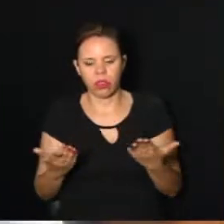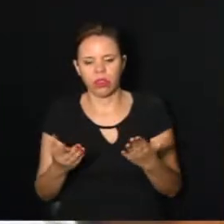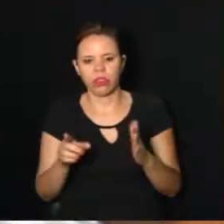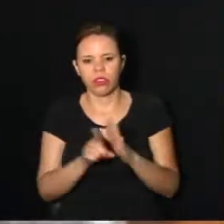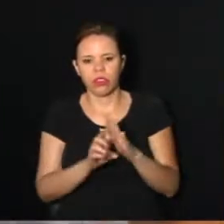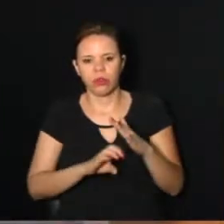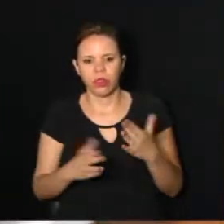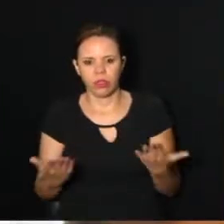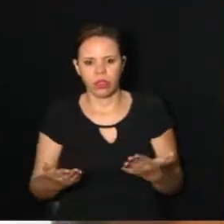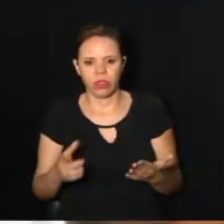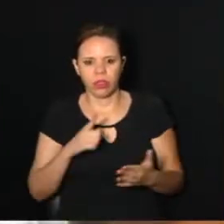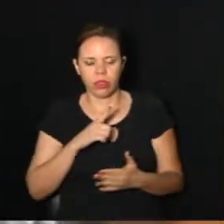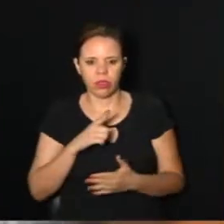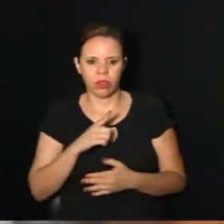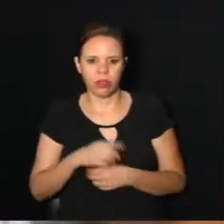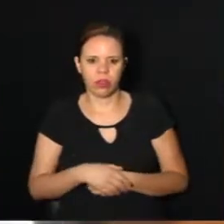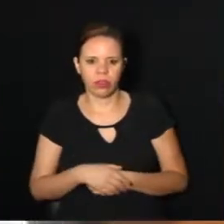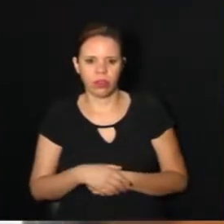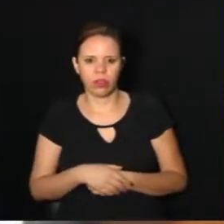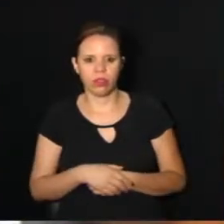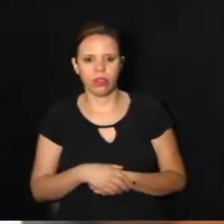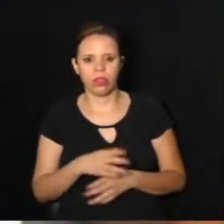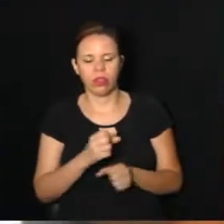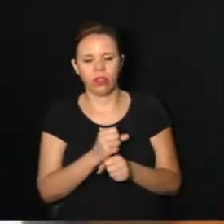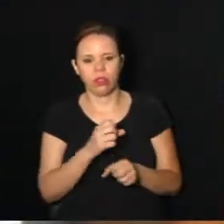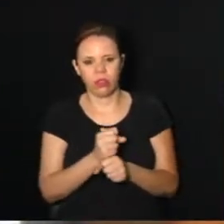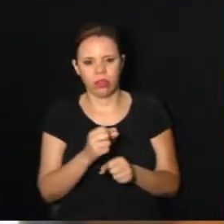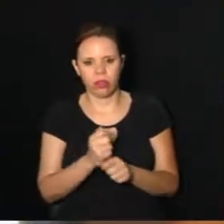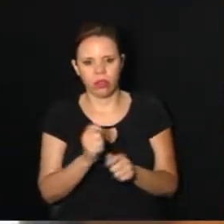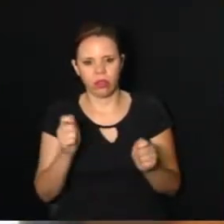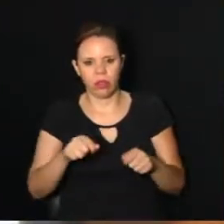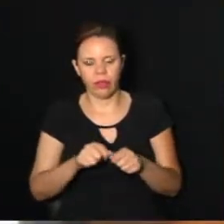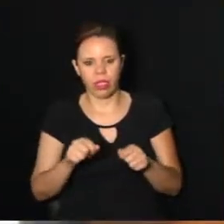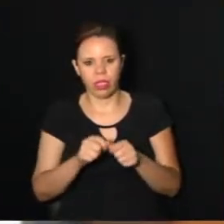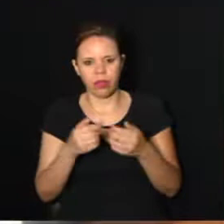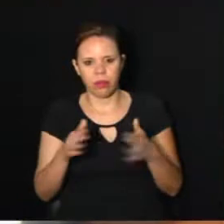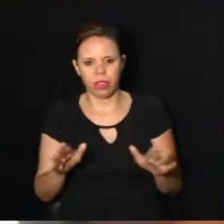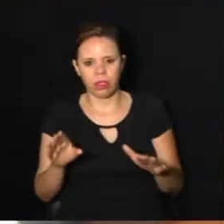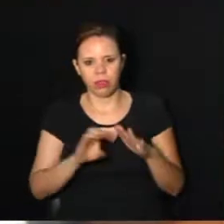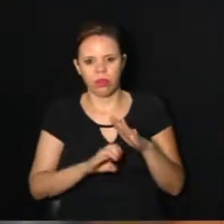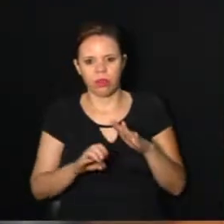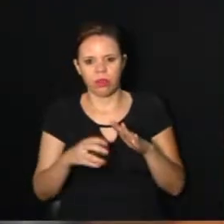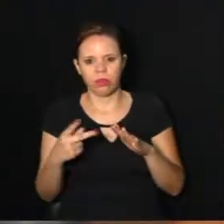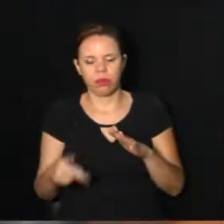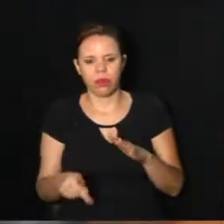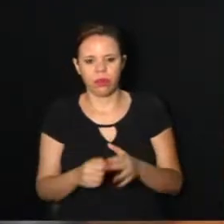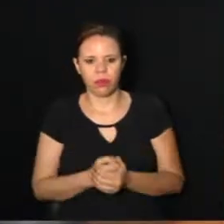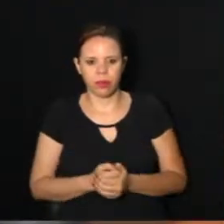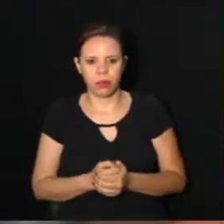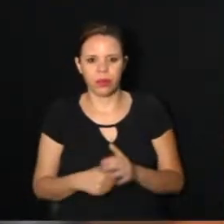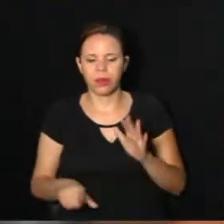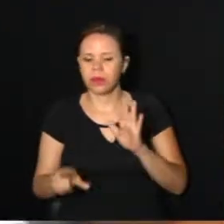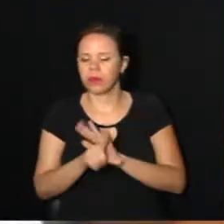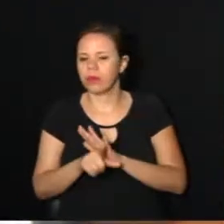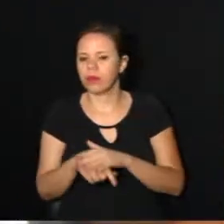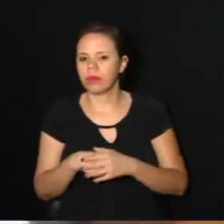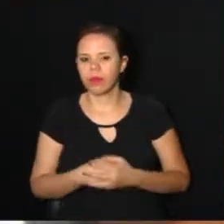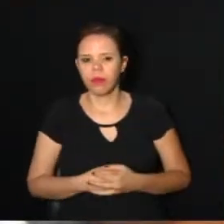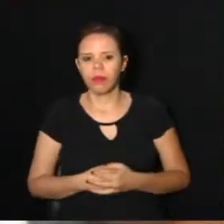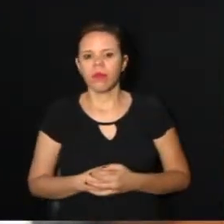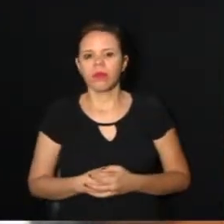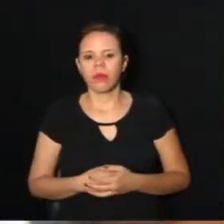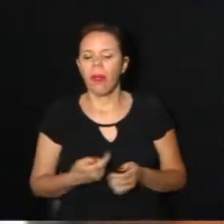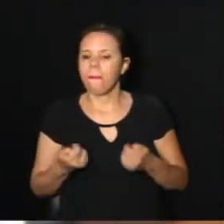buscar a junta comercial, os contadores, né, para estar fazendo a abertura da sua empresa. E essa lei, no caso, ela vai